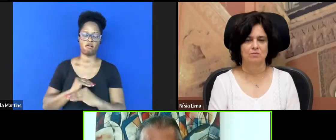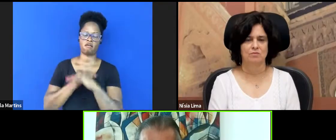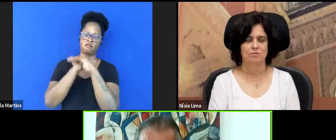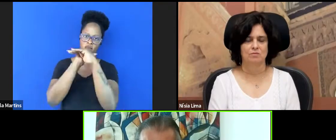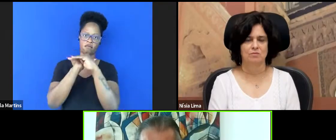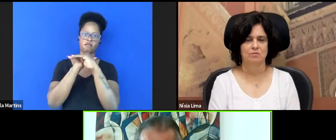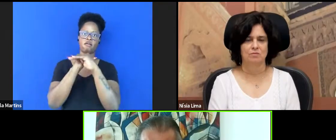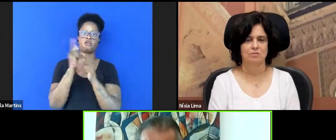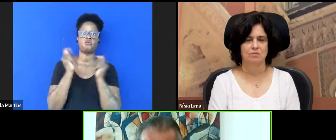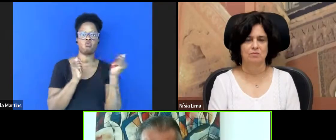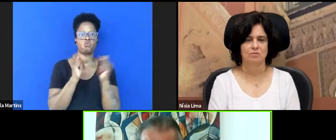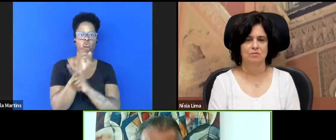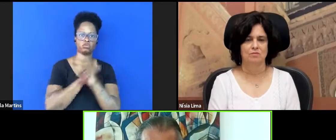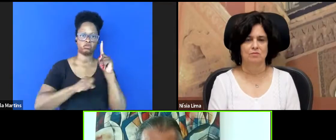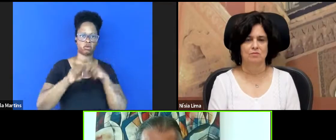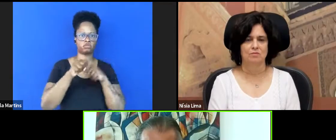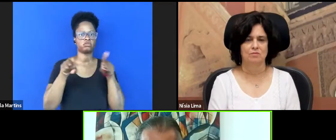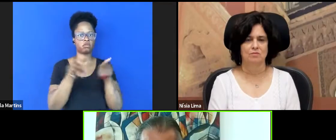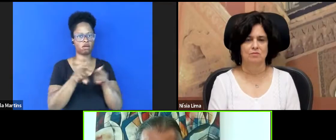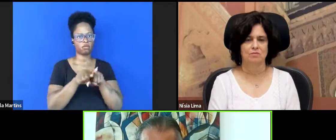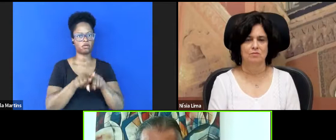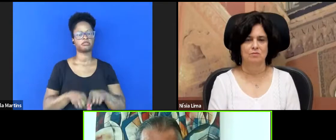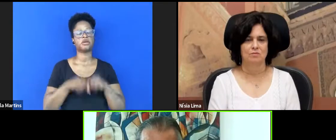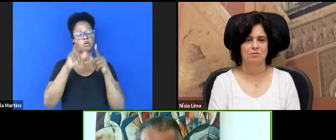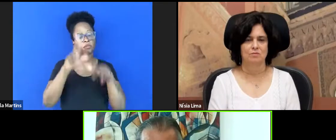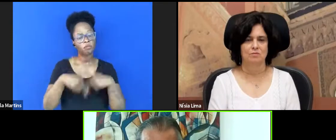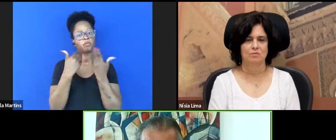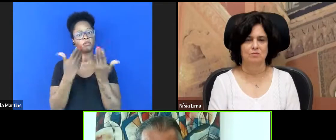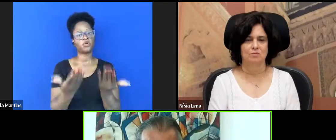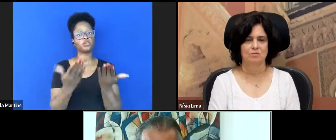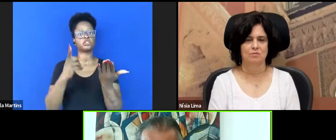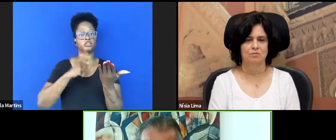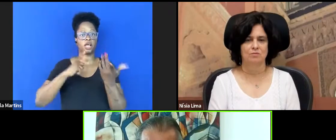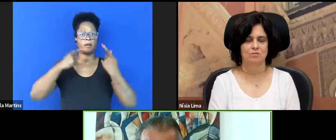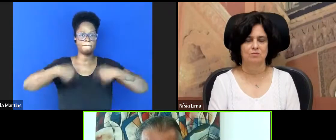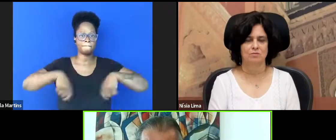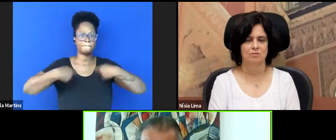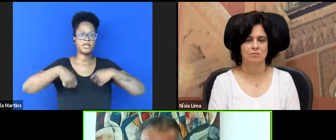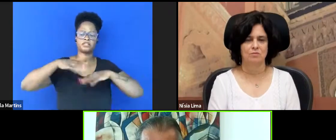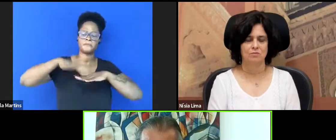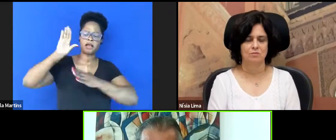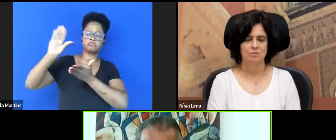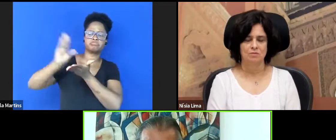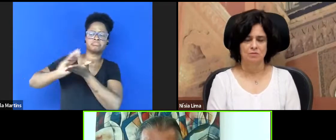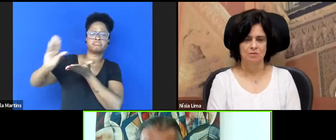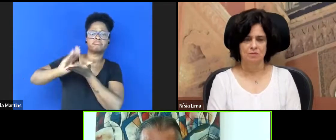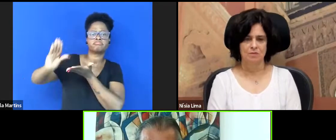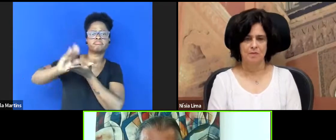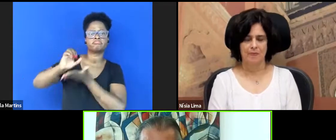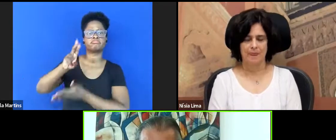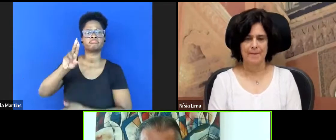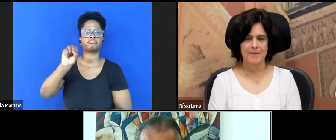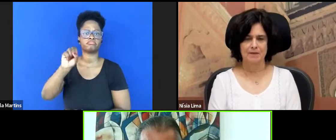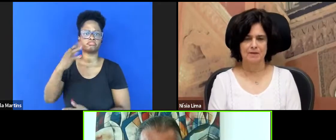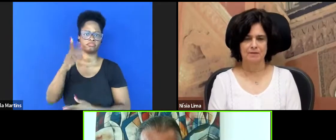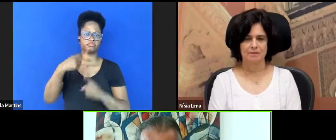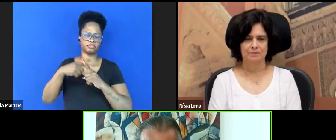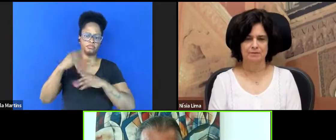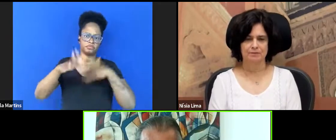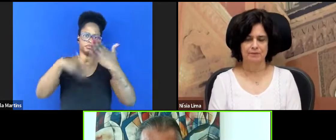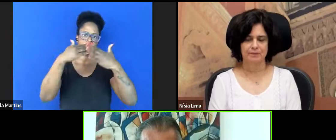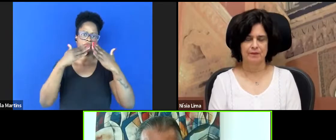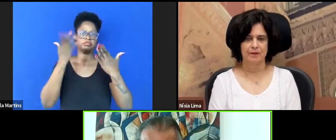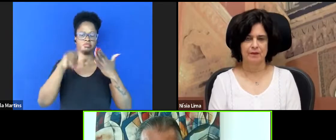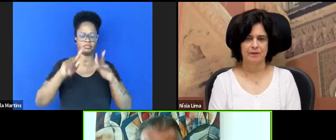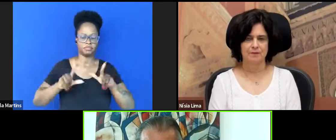controle social. Para isso, são necessários mais investimentos para o SUS, nos níveis de atenção